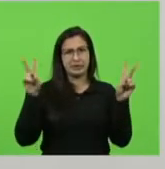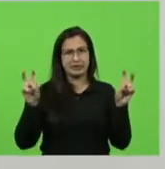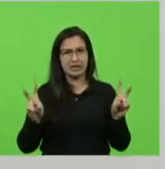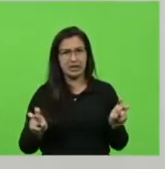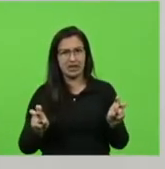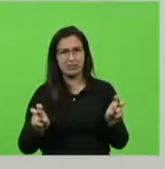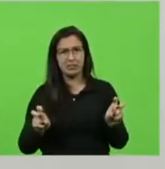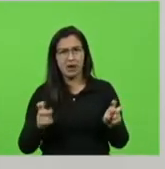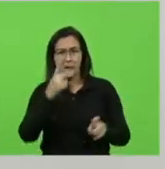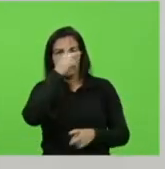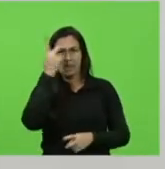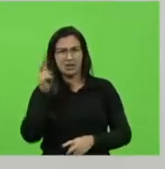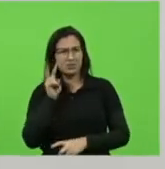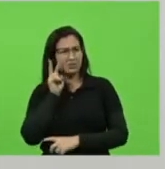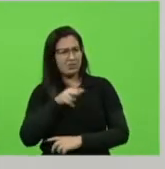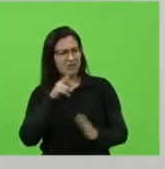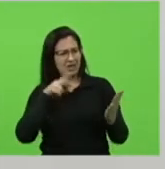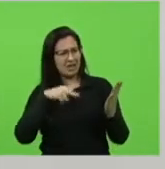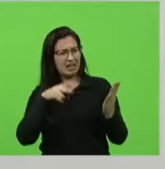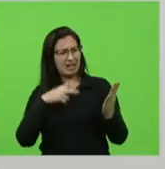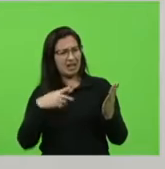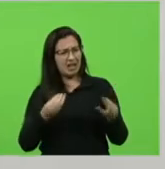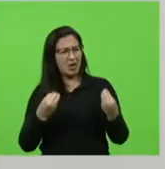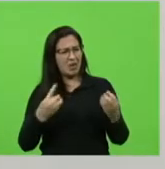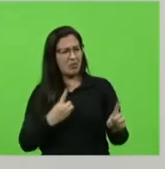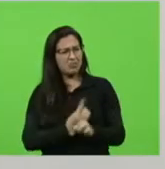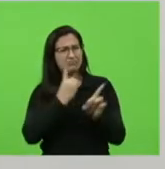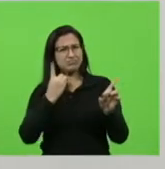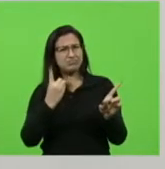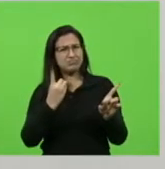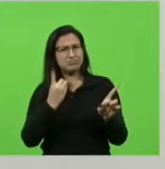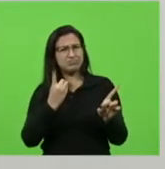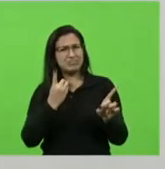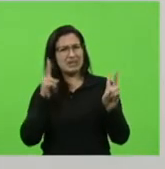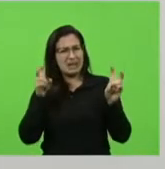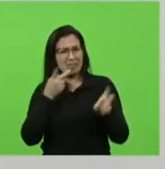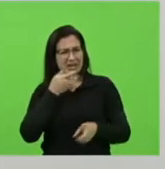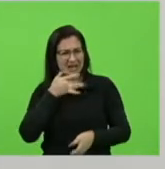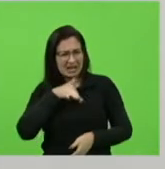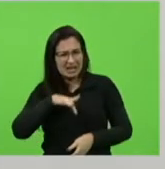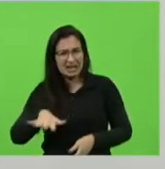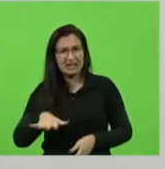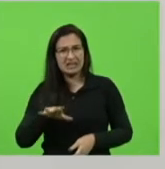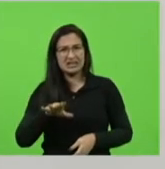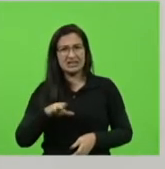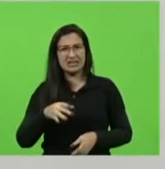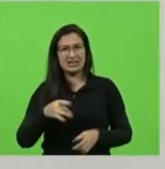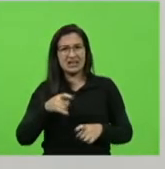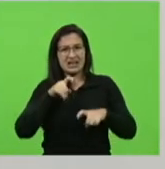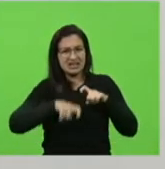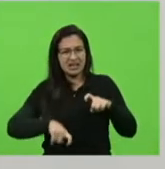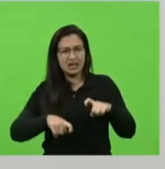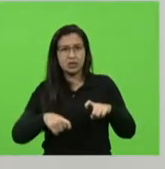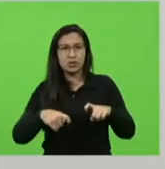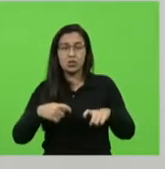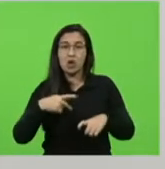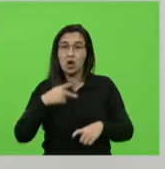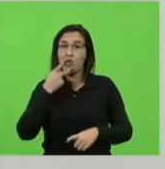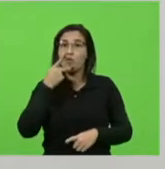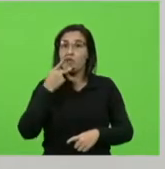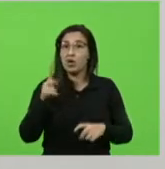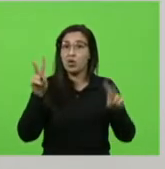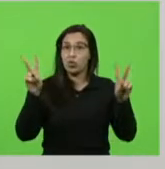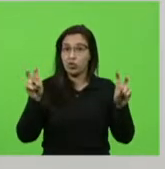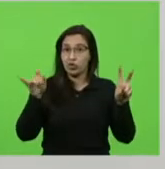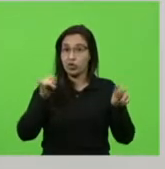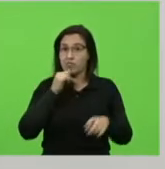precoce, preocupante, e, ao investigar, descobriu que havia relação com pedofilia. Eu estou citando esse exemplo apenas para que os